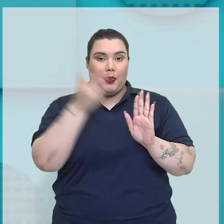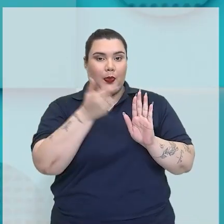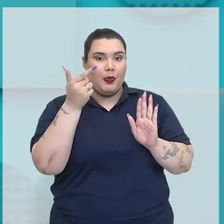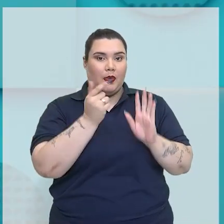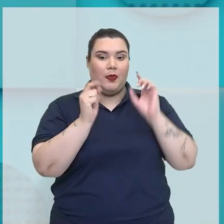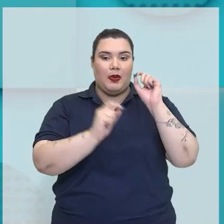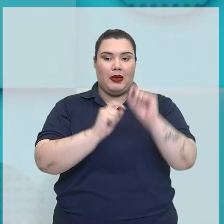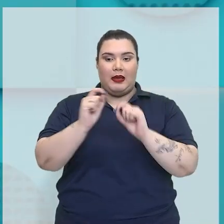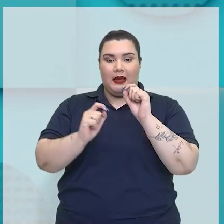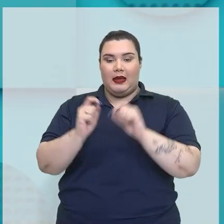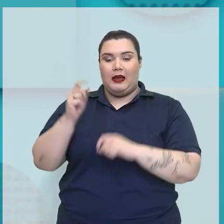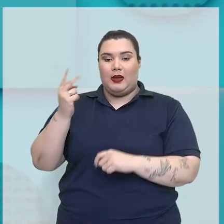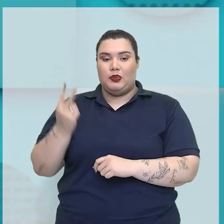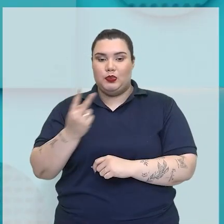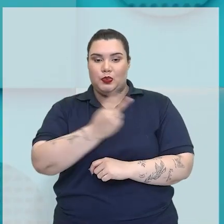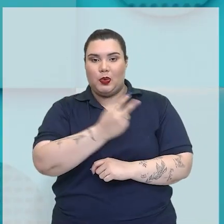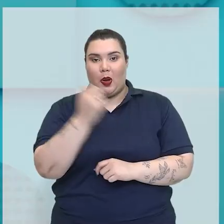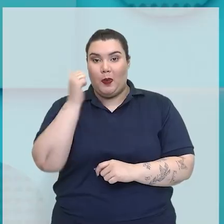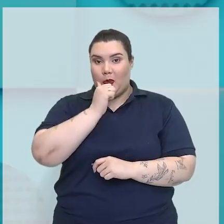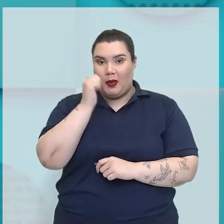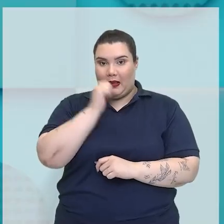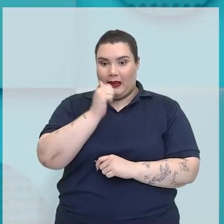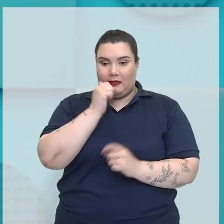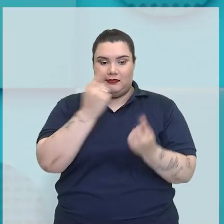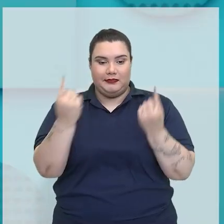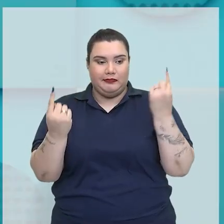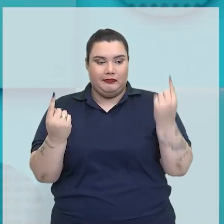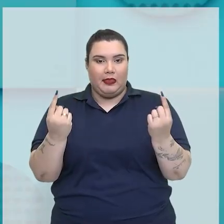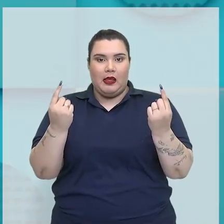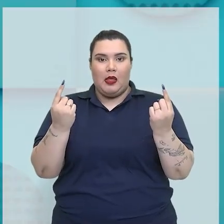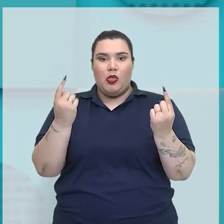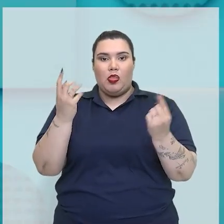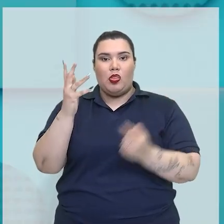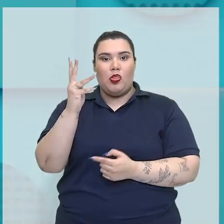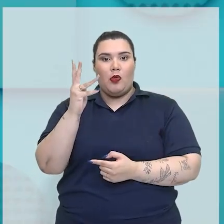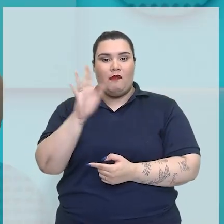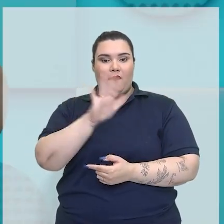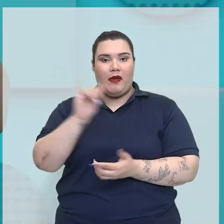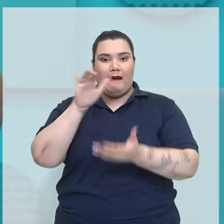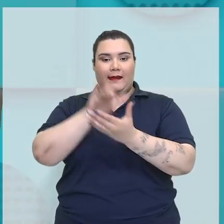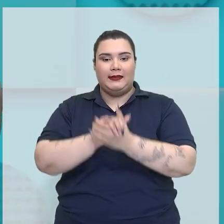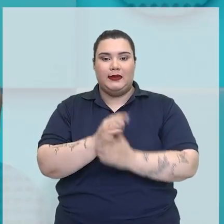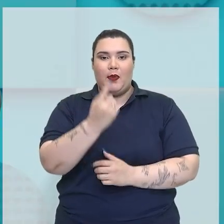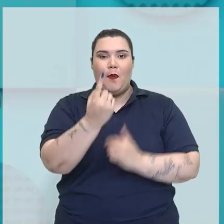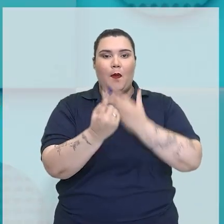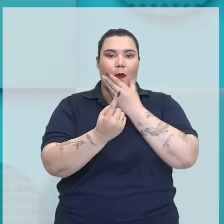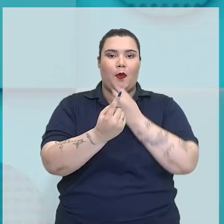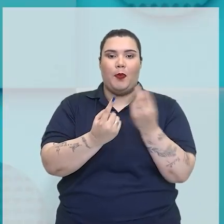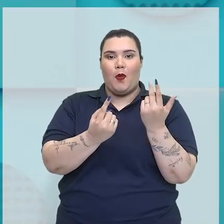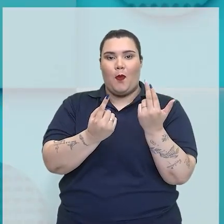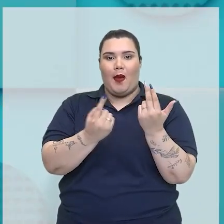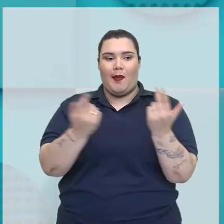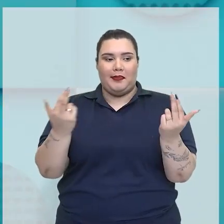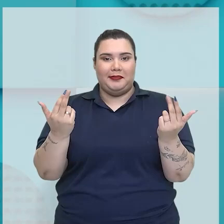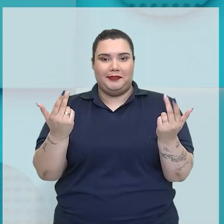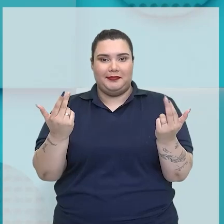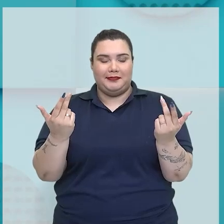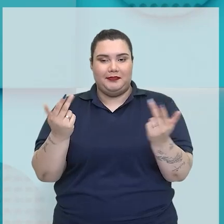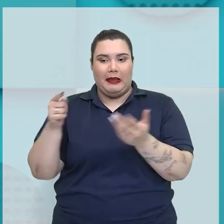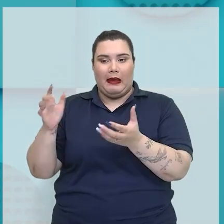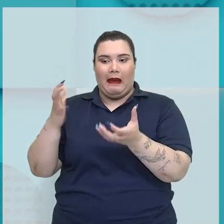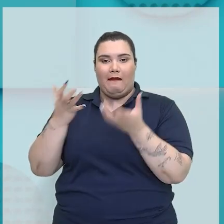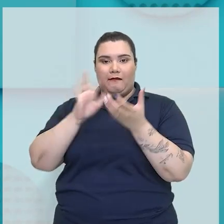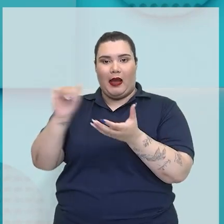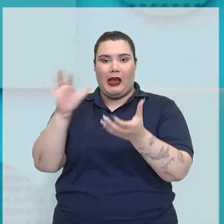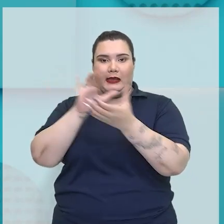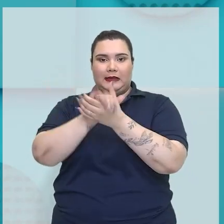as moças terem noivado com o mesmo rapaz. Então, o que acontece? A diferença entre humor e